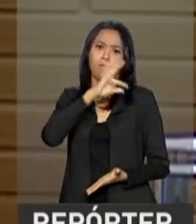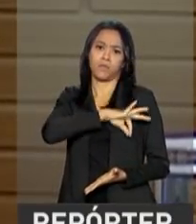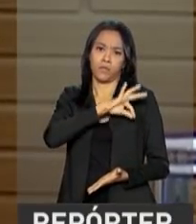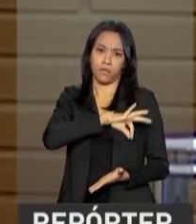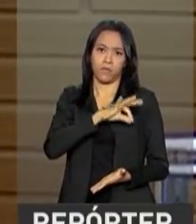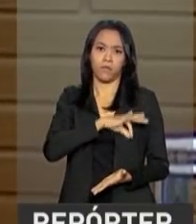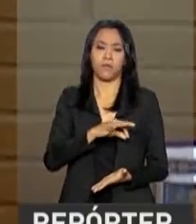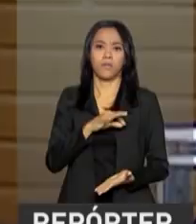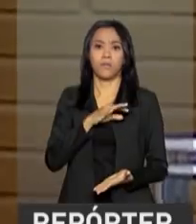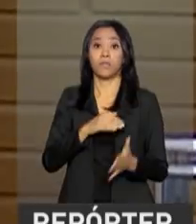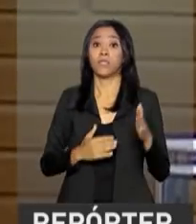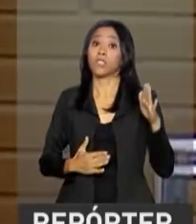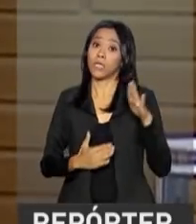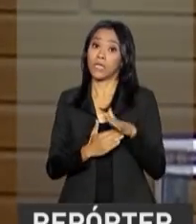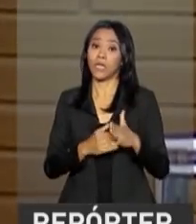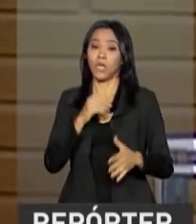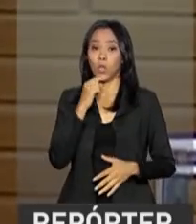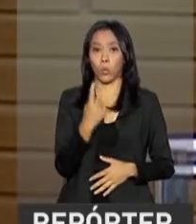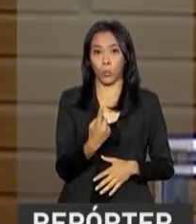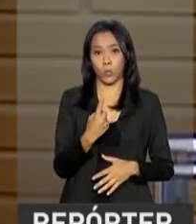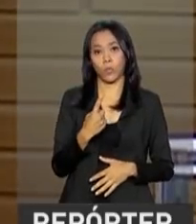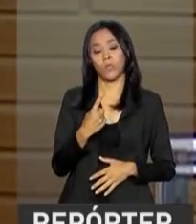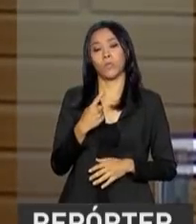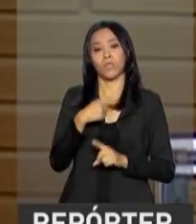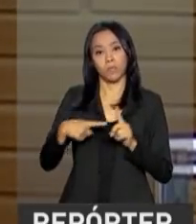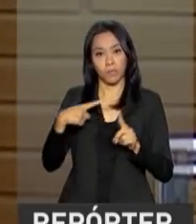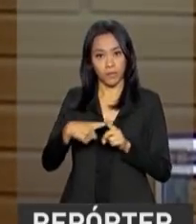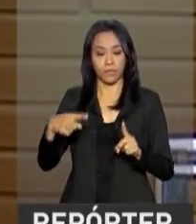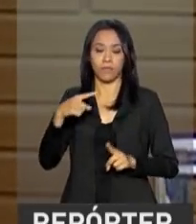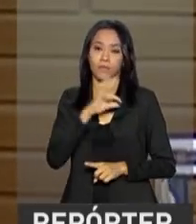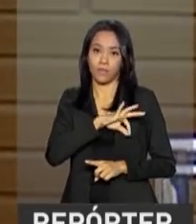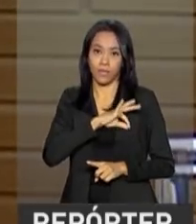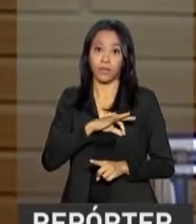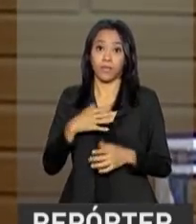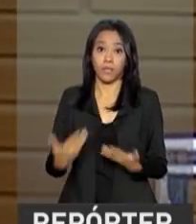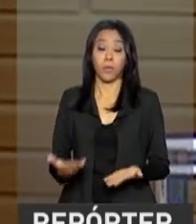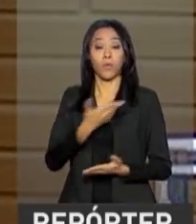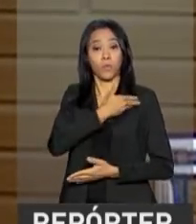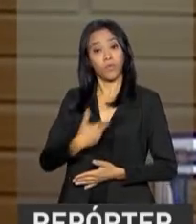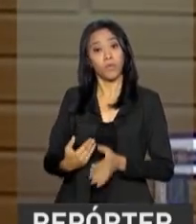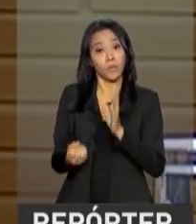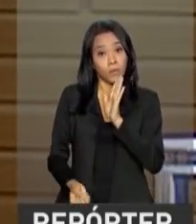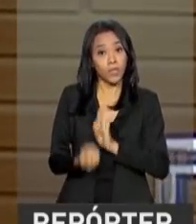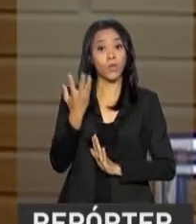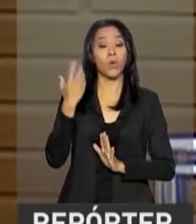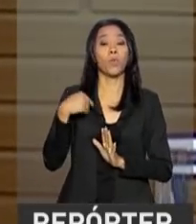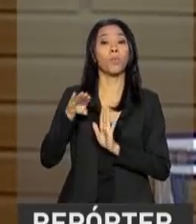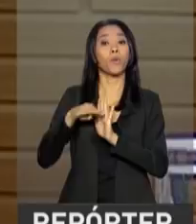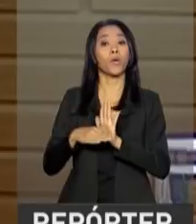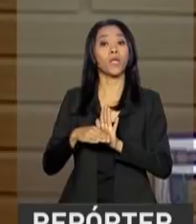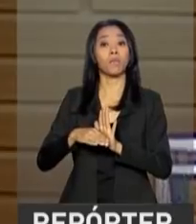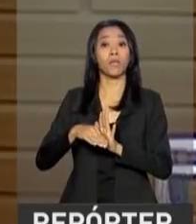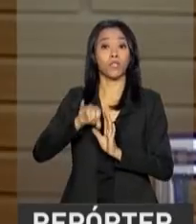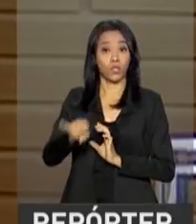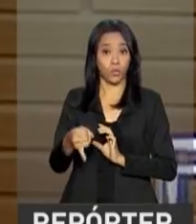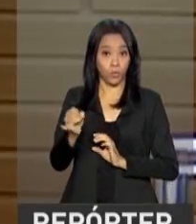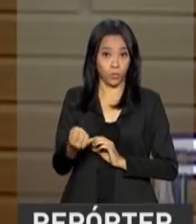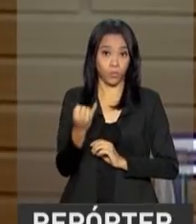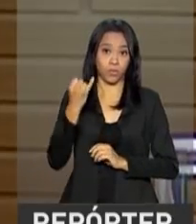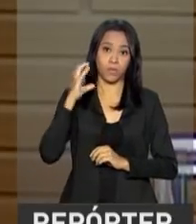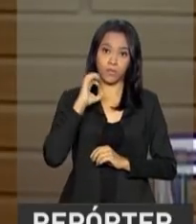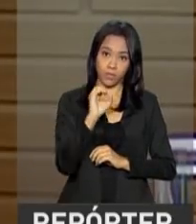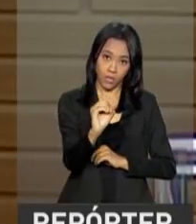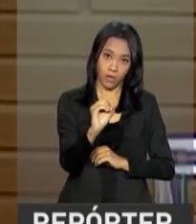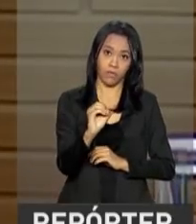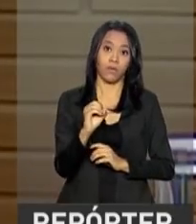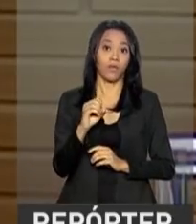mensal per capta de até um e meio salário mínimo que o governo crie um programa com taxa de juro real zero com menor